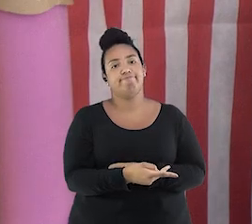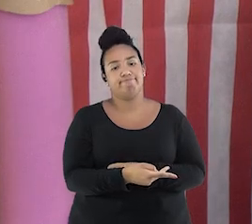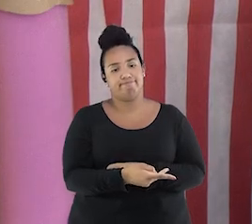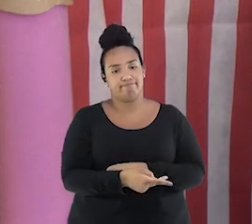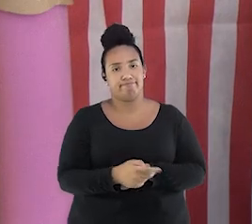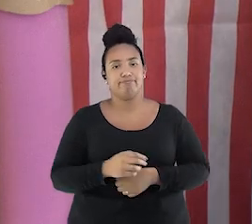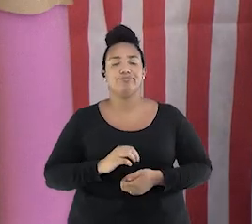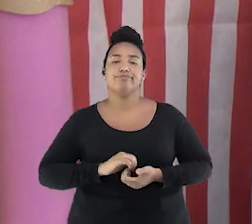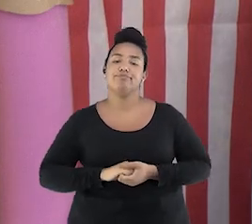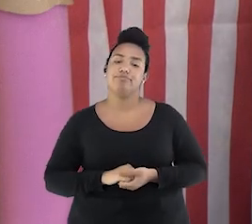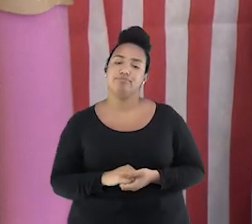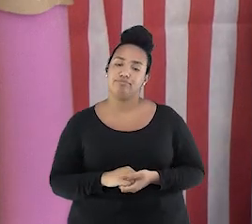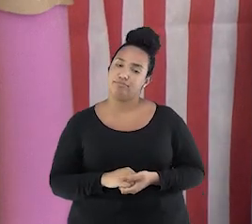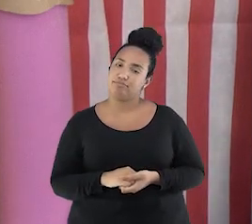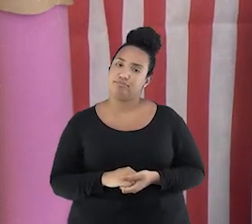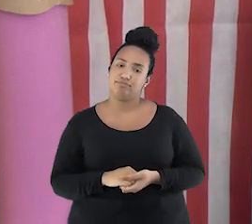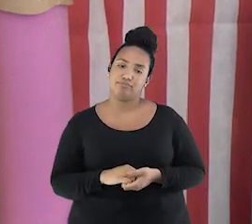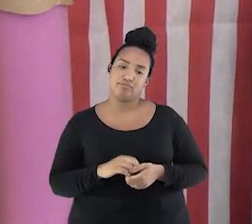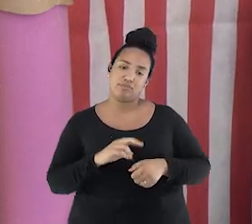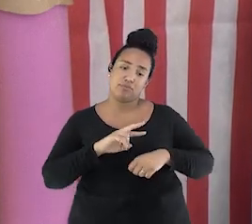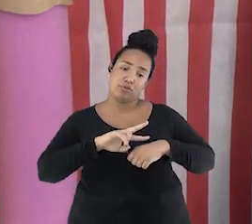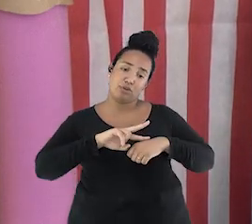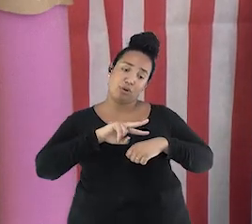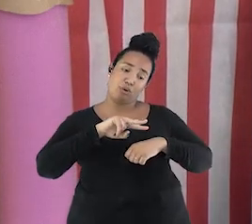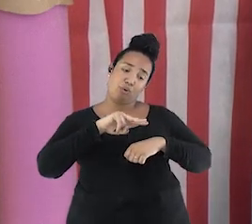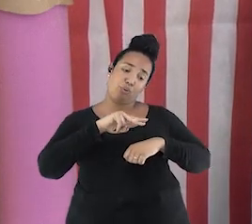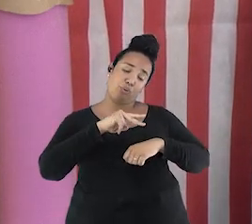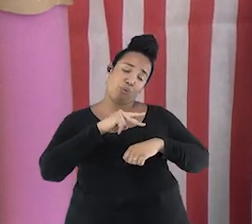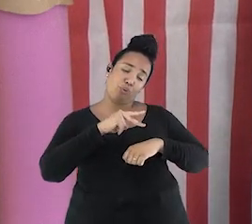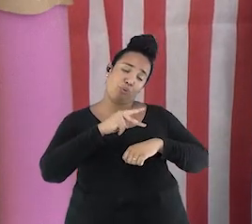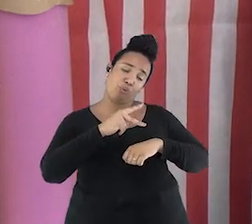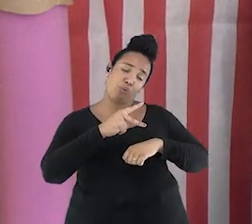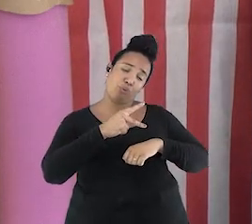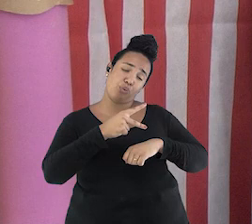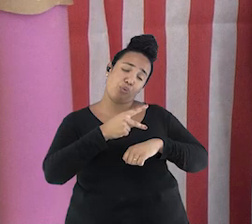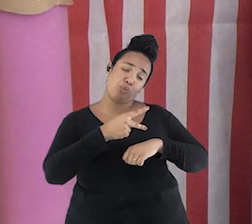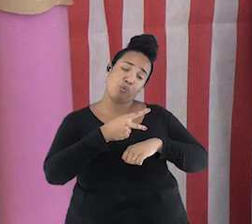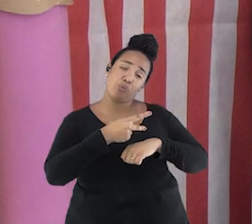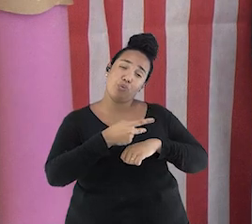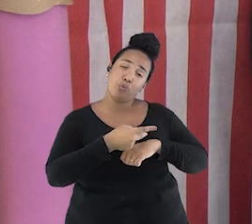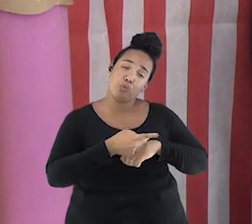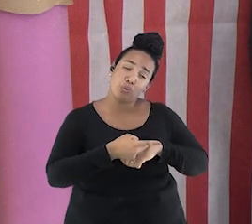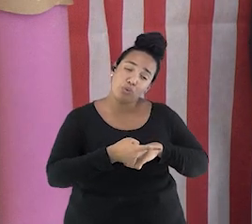caiu. Muito devagarinho, assim ó.